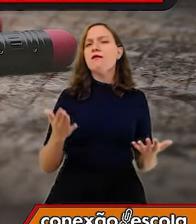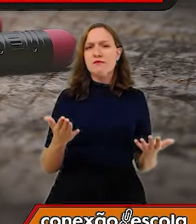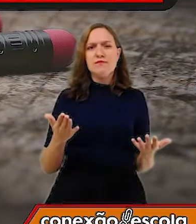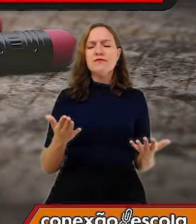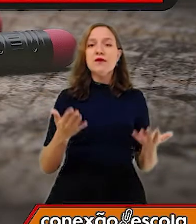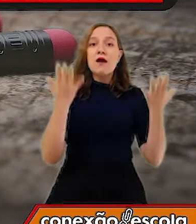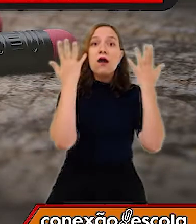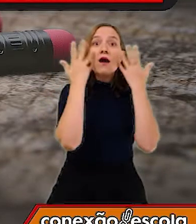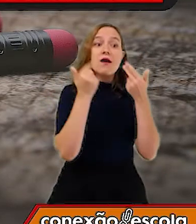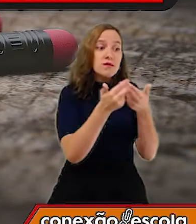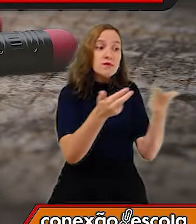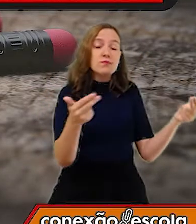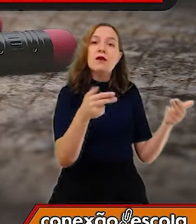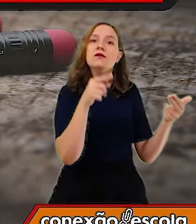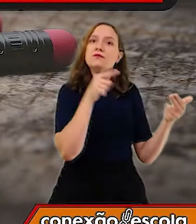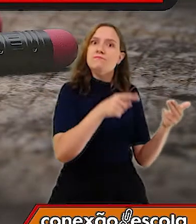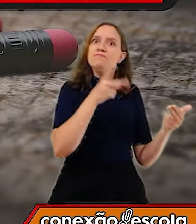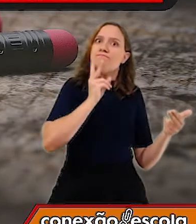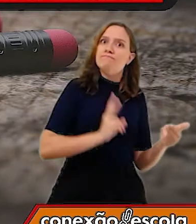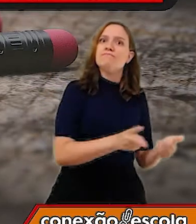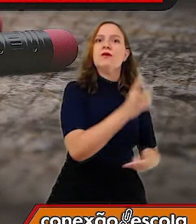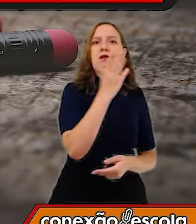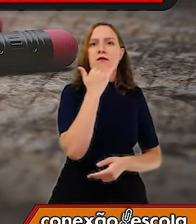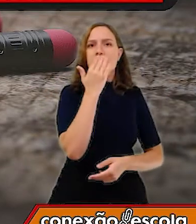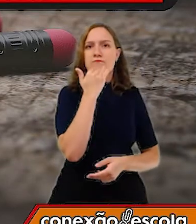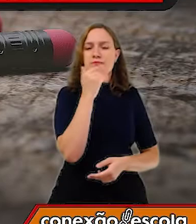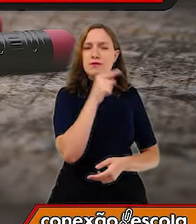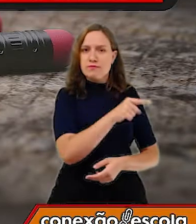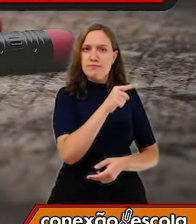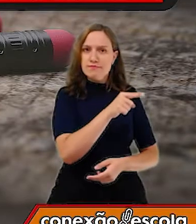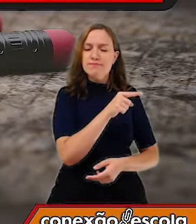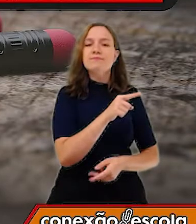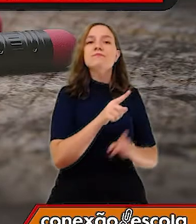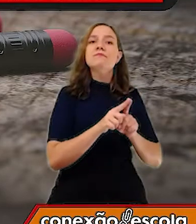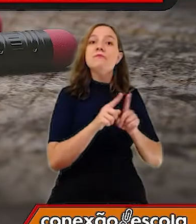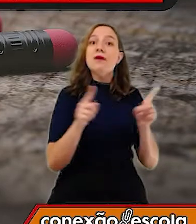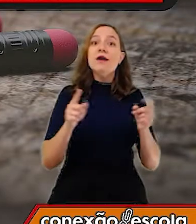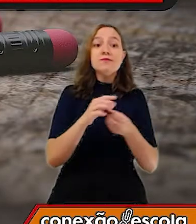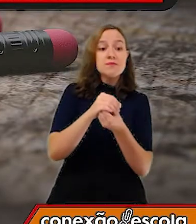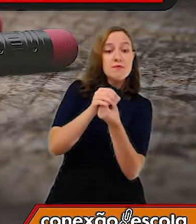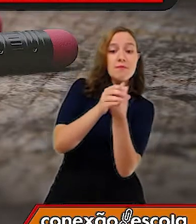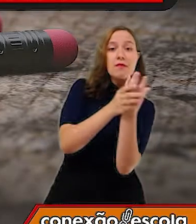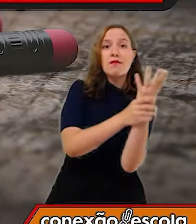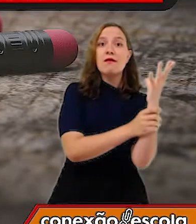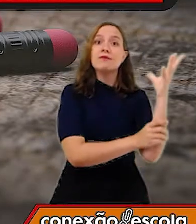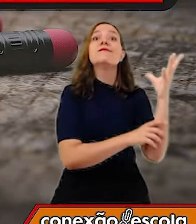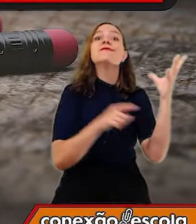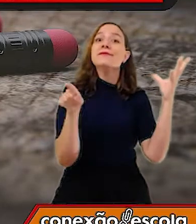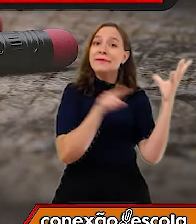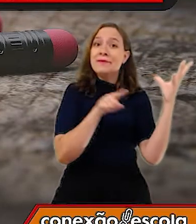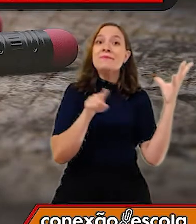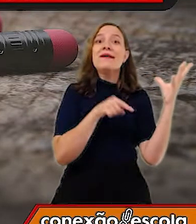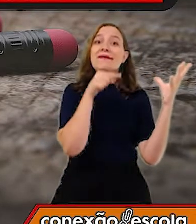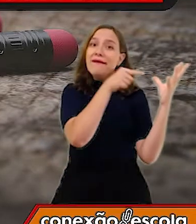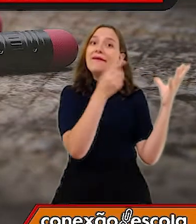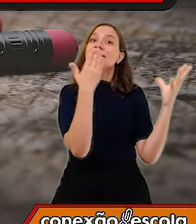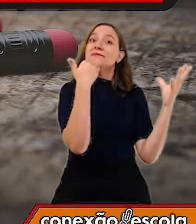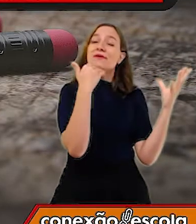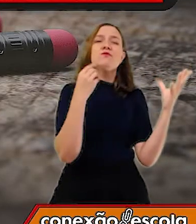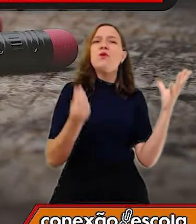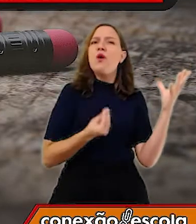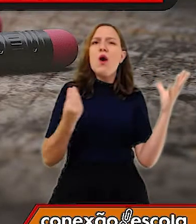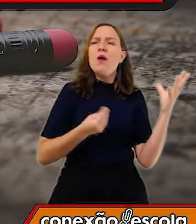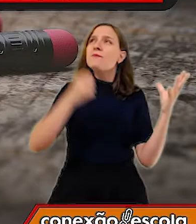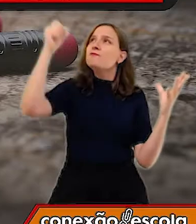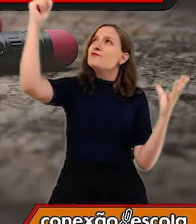os animais, eles se alimentam. Mas a gente não pode esquecer que as plantas também se alimentam.